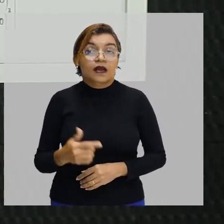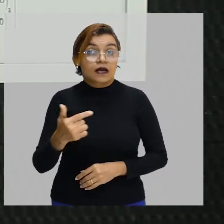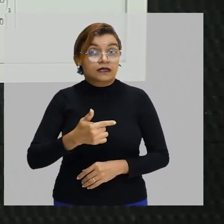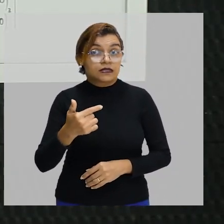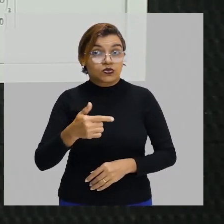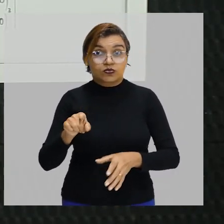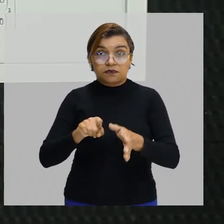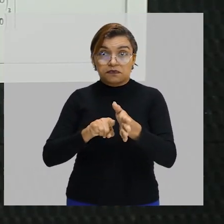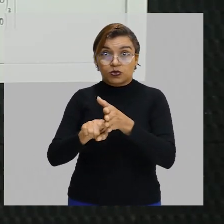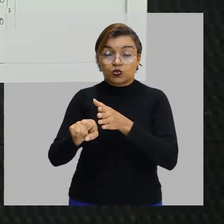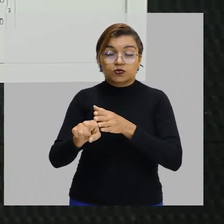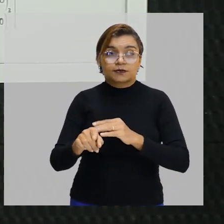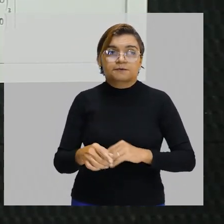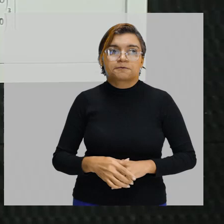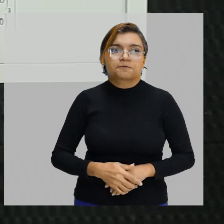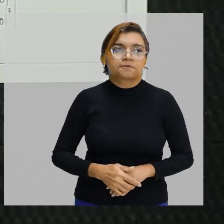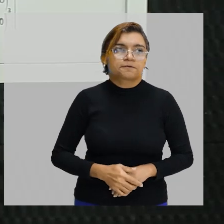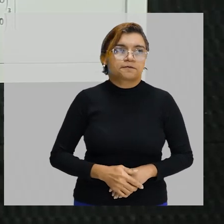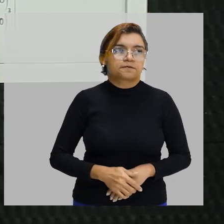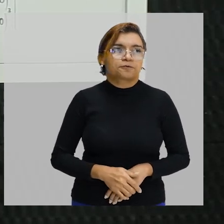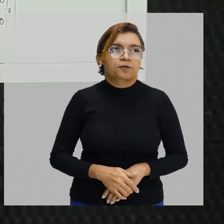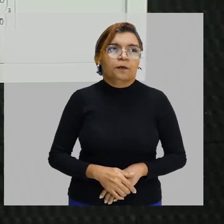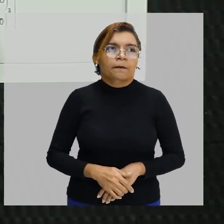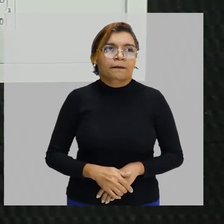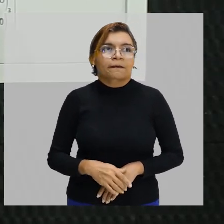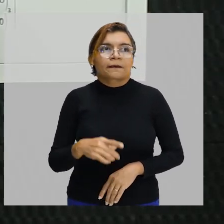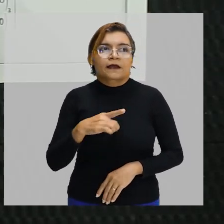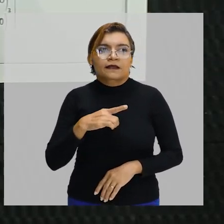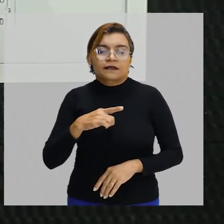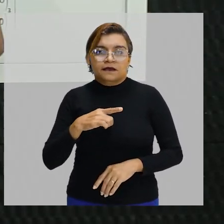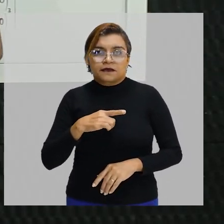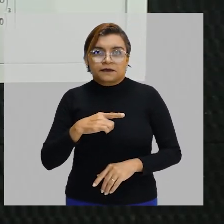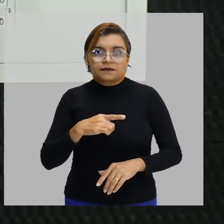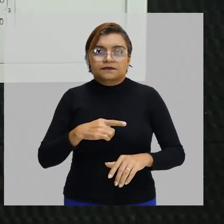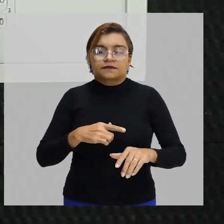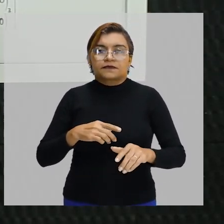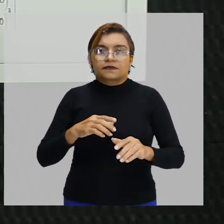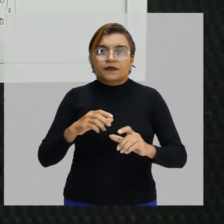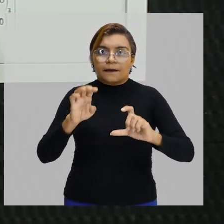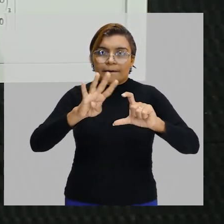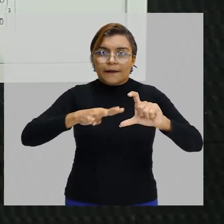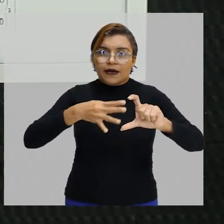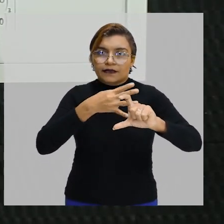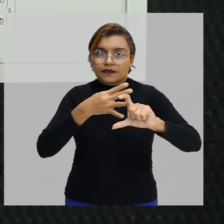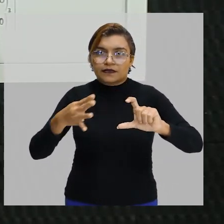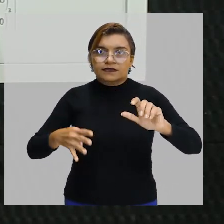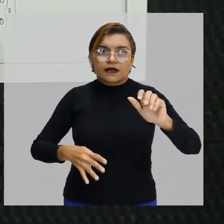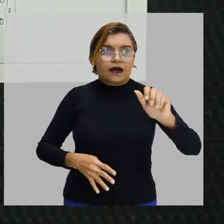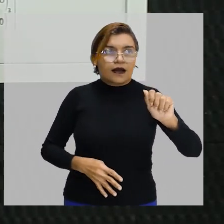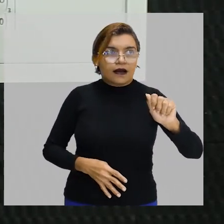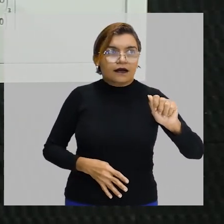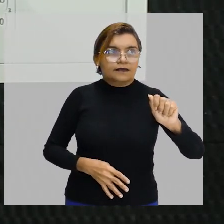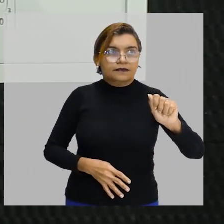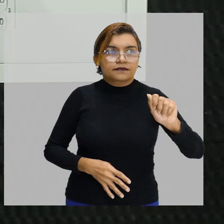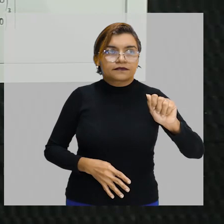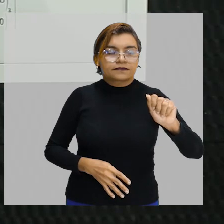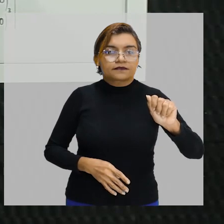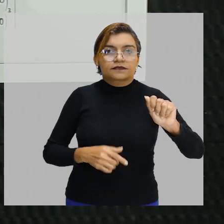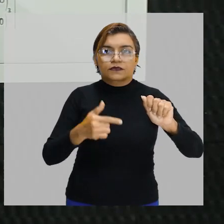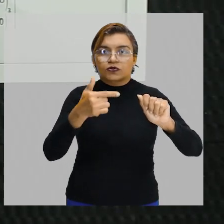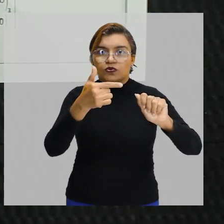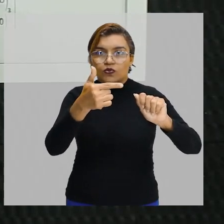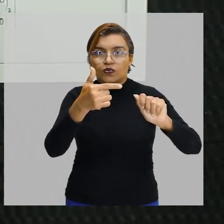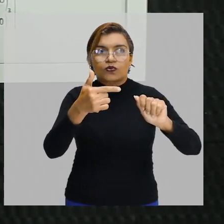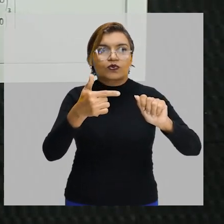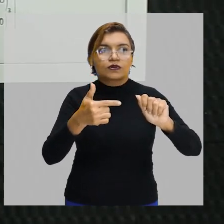lista. Olha só, considere as matrizes A, 2, menos 1, 0 e 7,